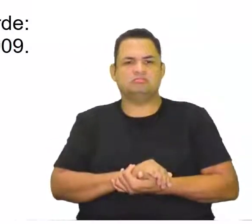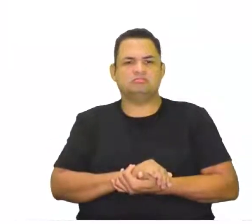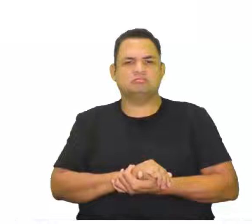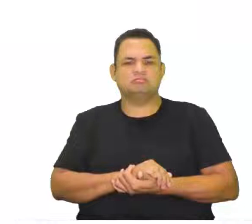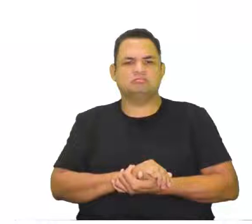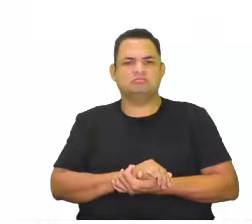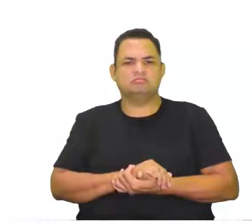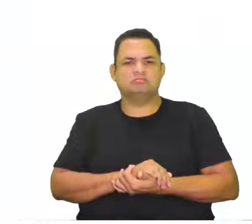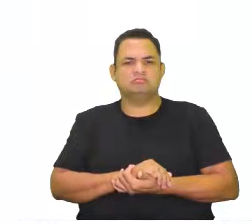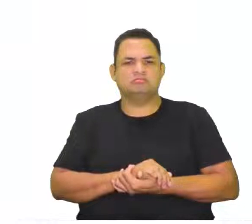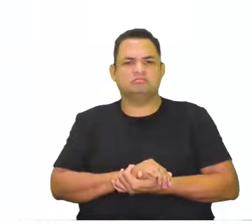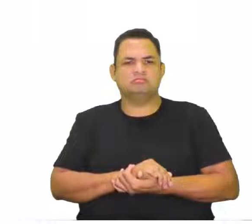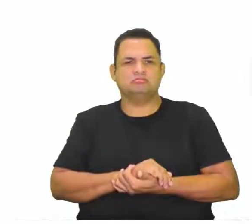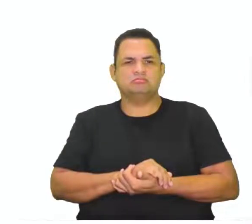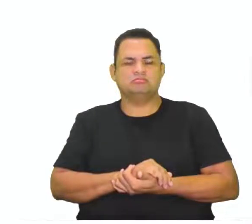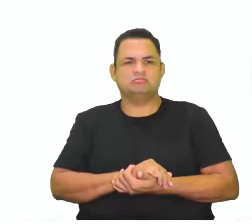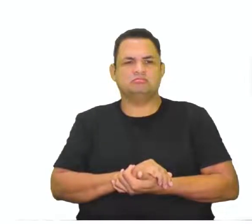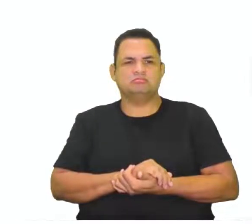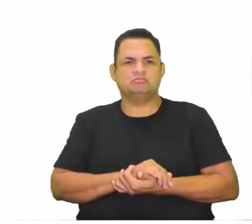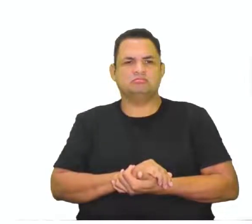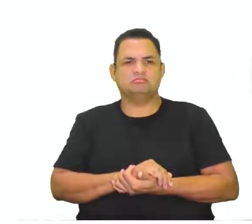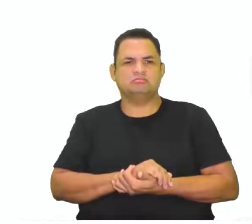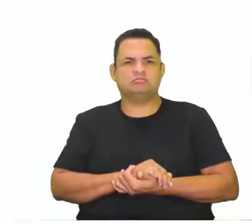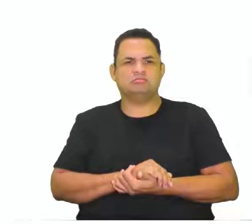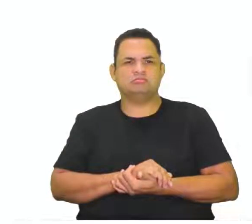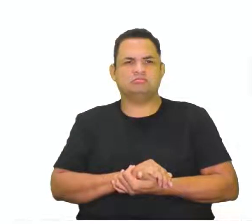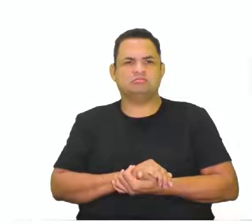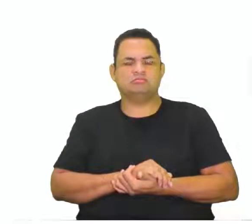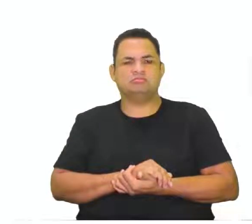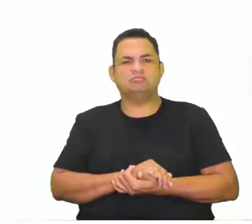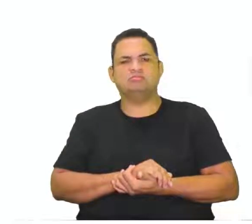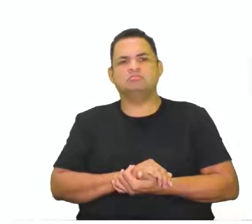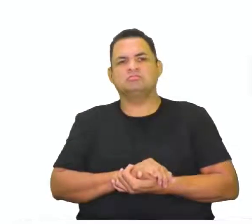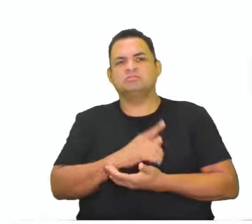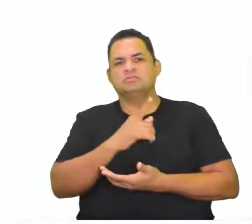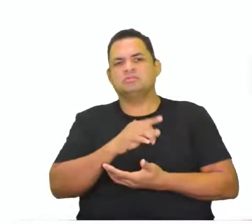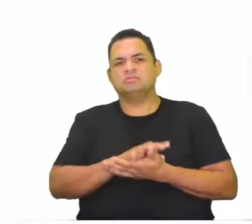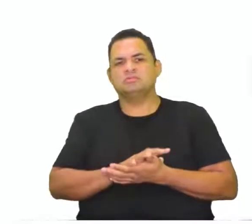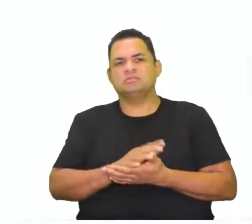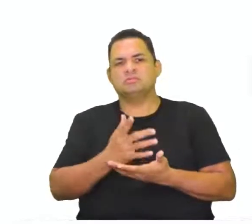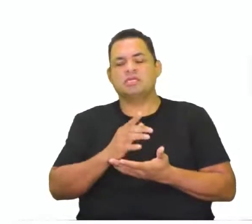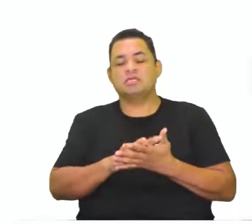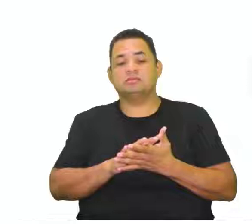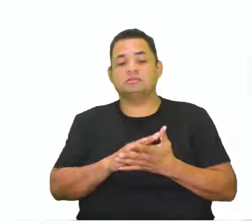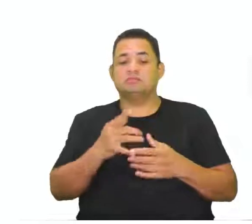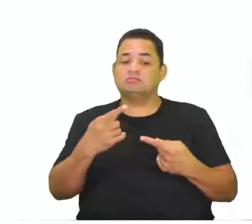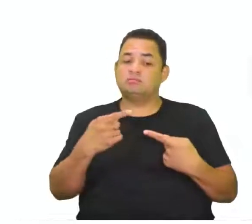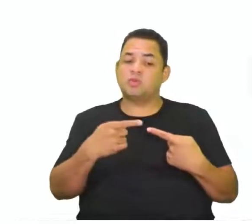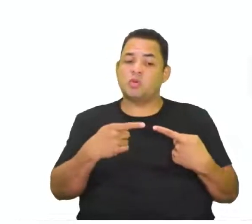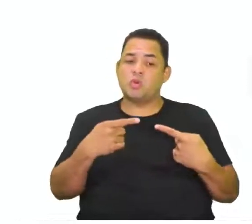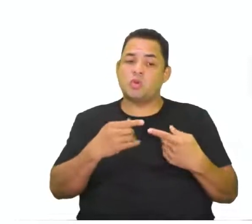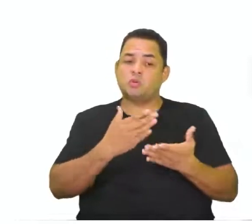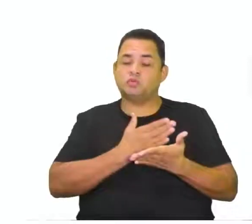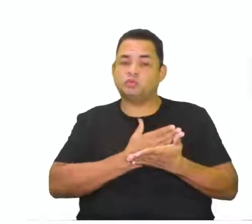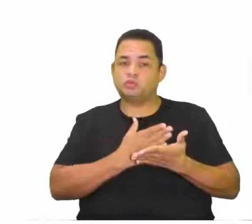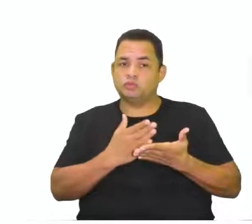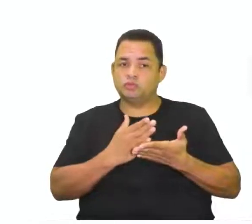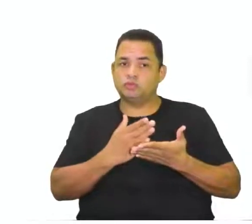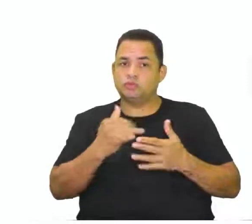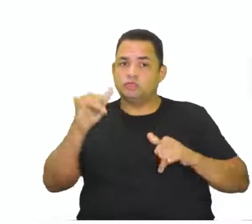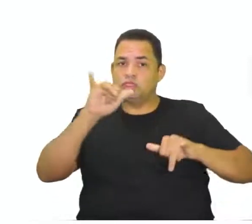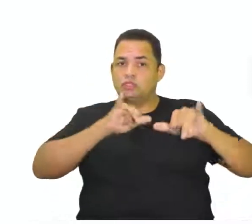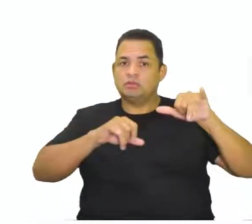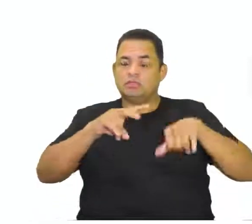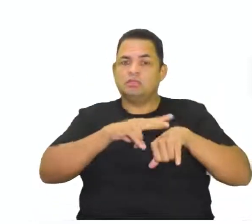aqui. À luz da química verde, ou seja, de acordo com o princípio da química